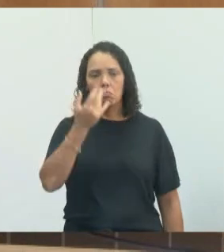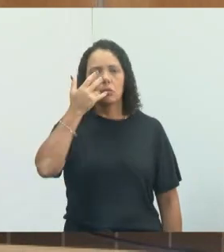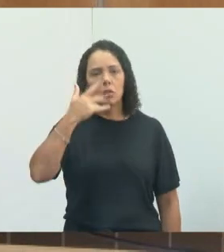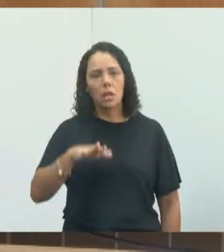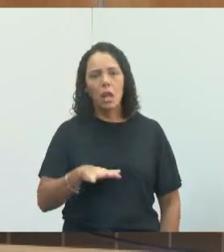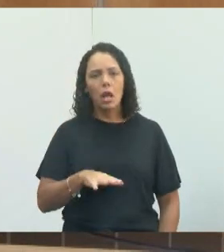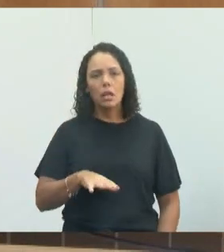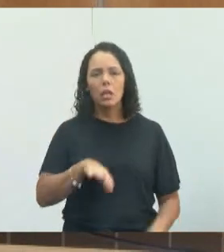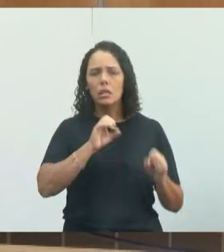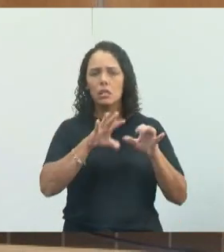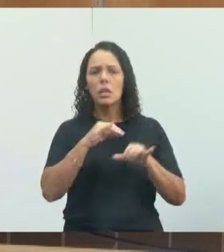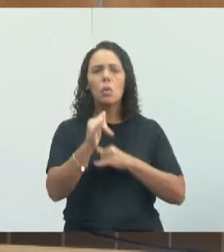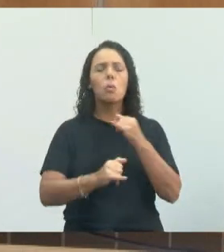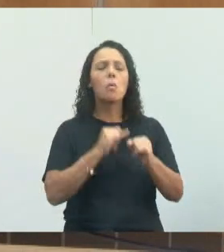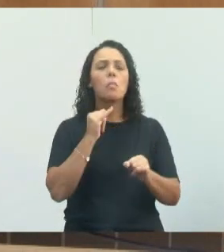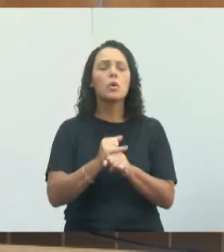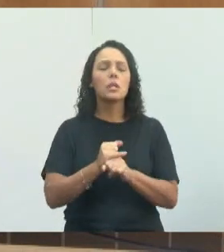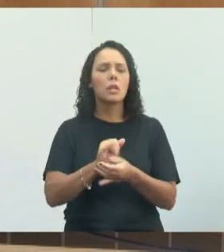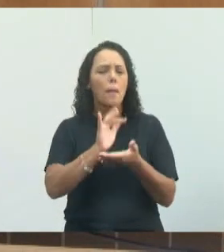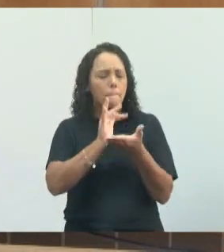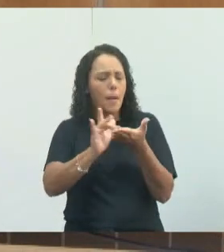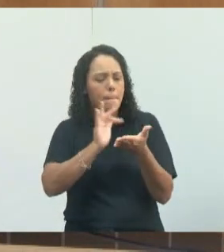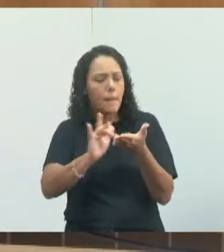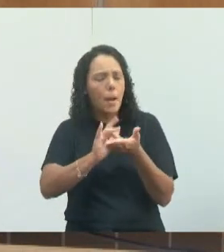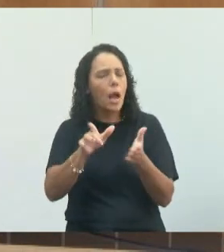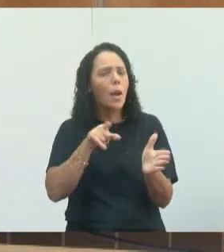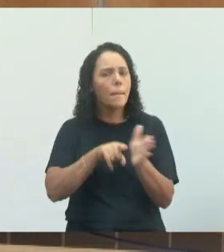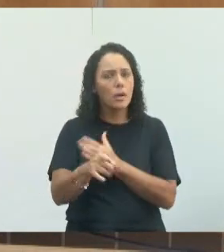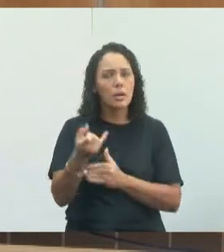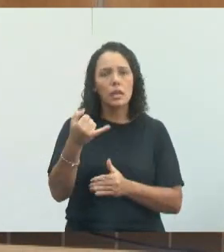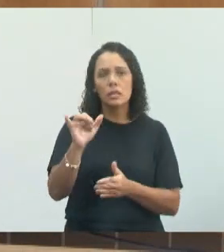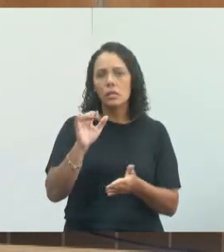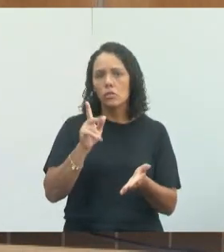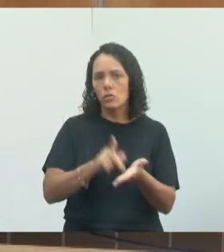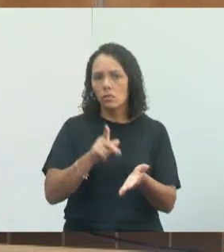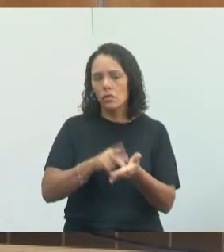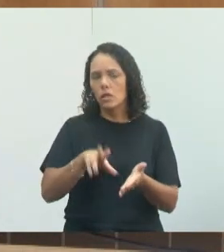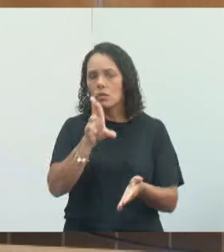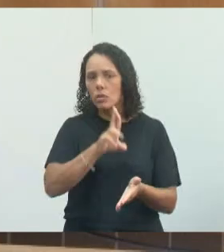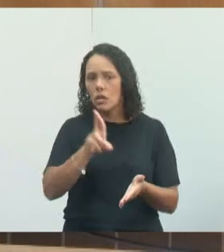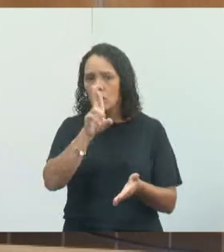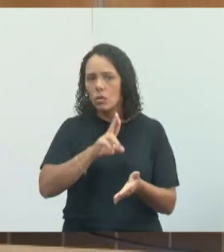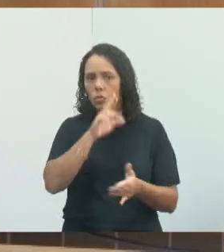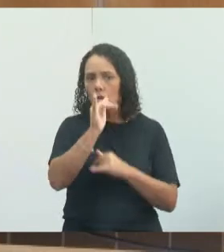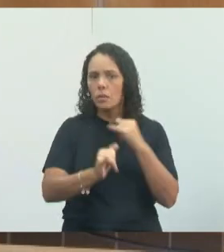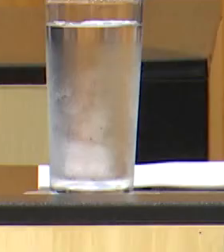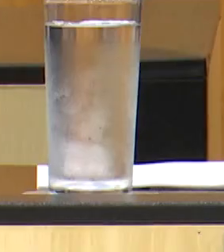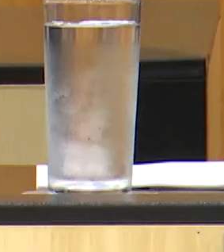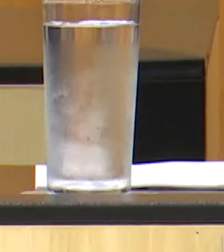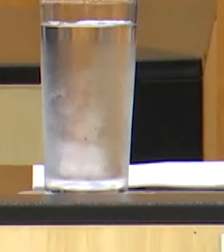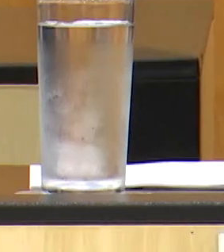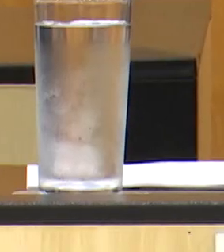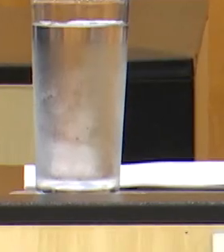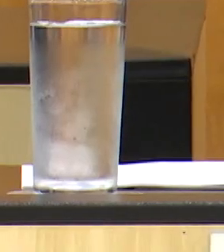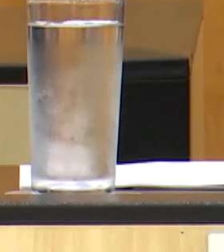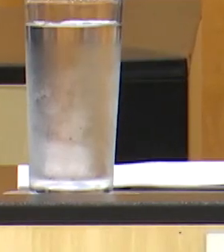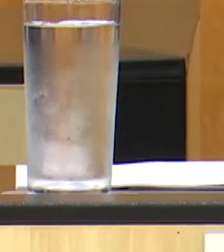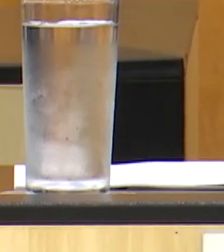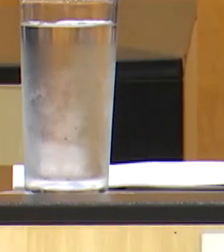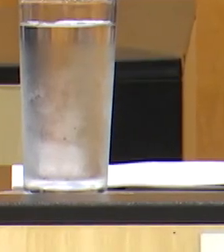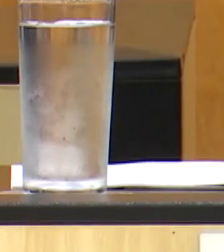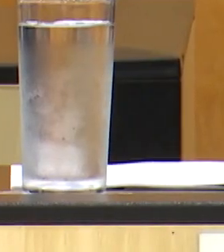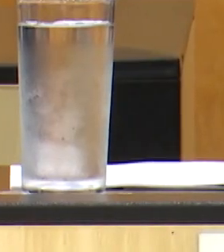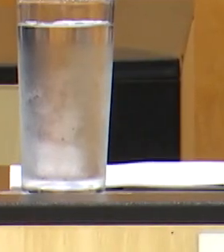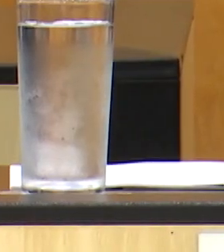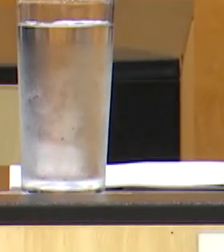mexer na internet e perguntar e ver se realmente eles estão usando a internet, né, da forma correta. Após votação, o projeto